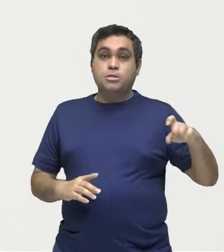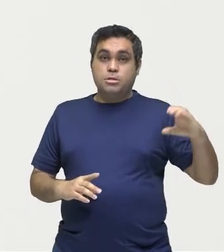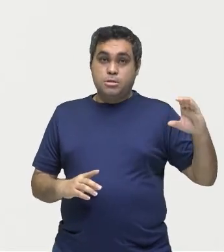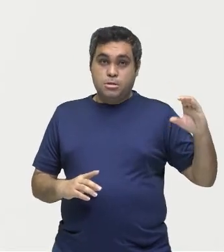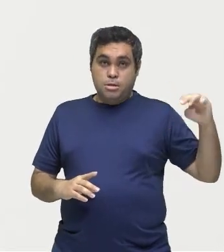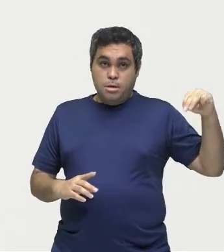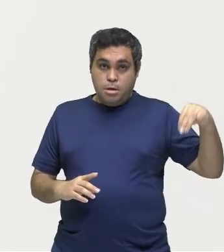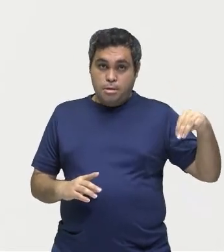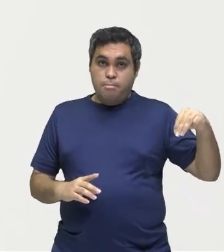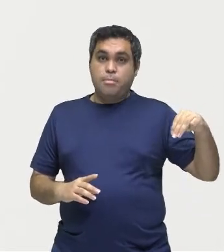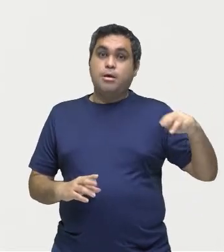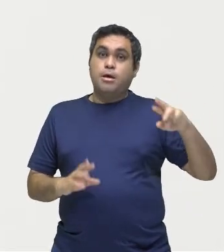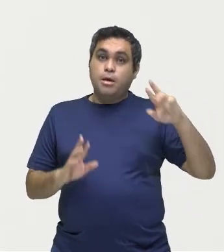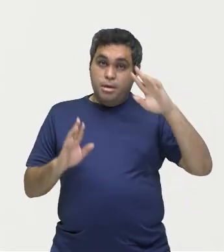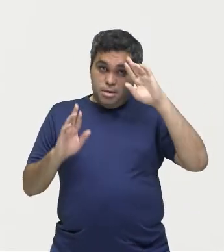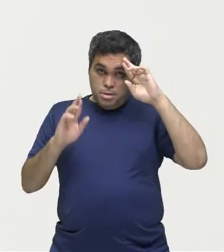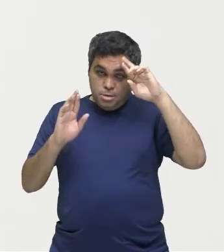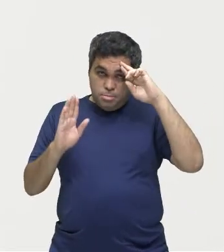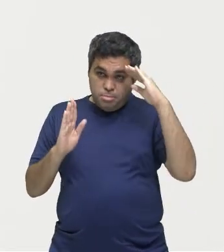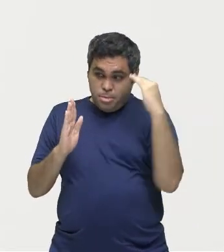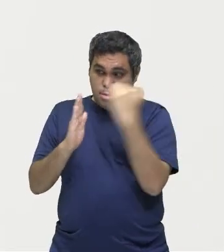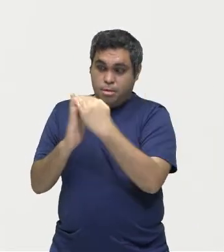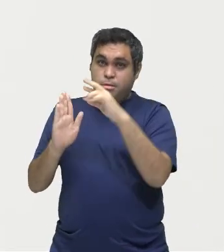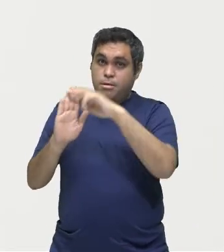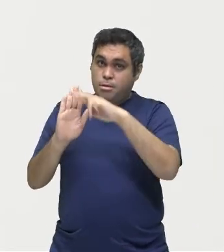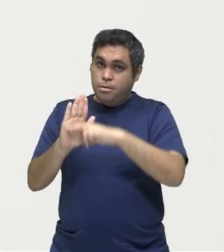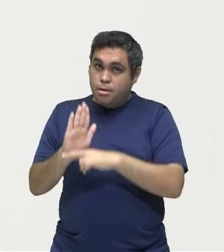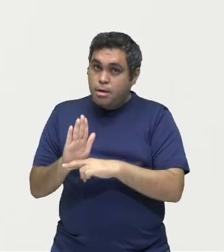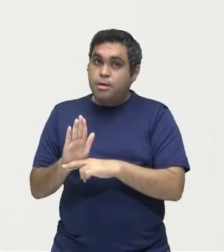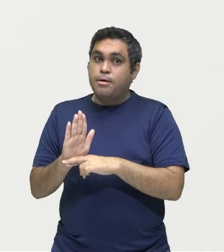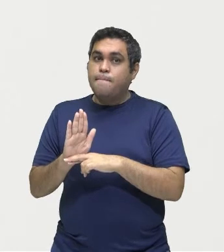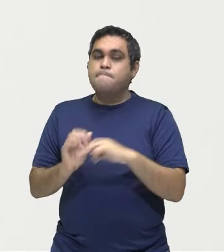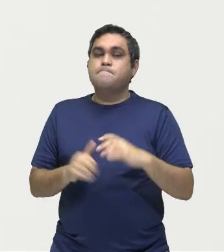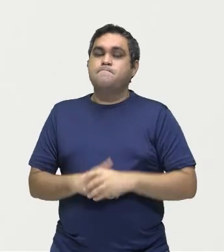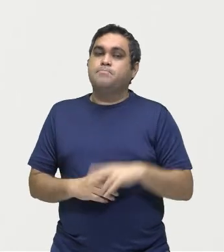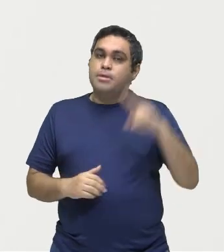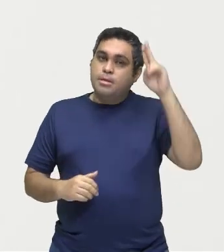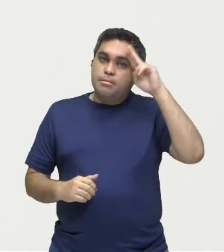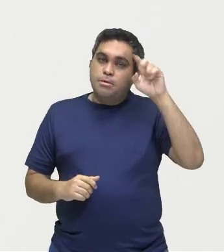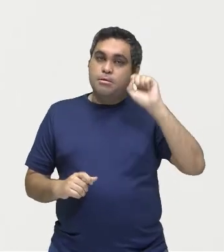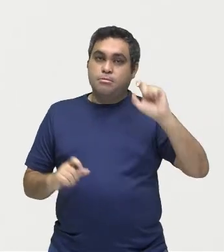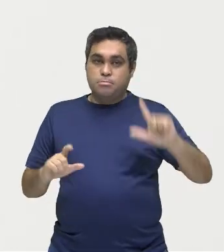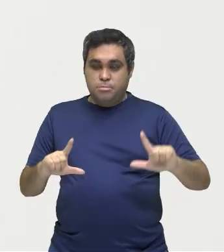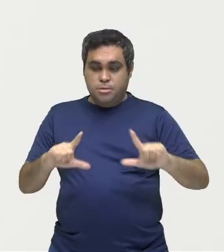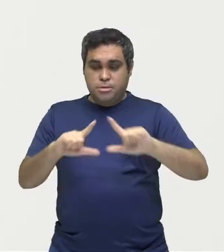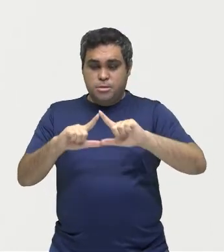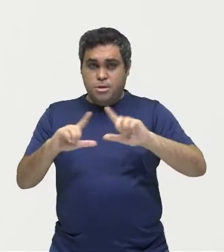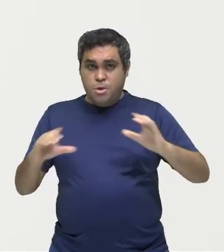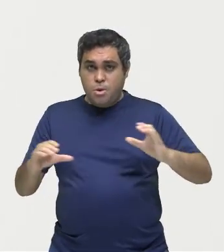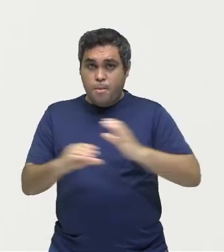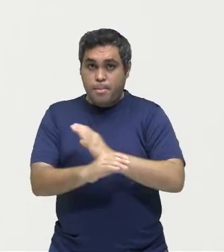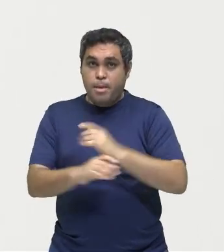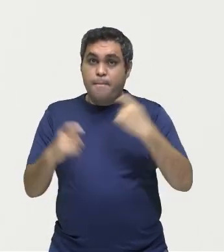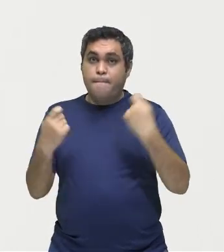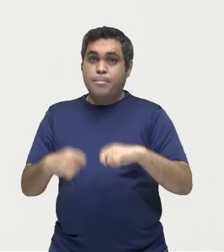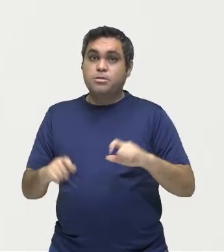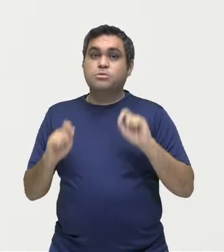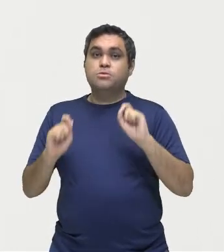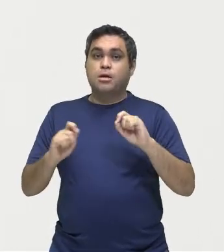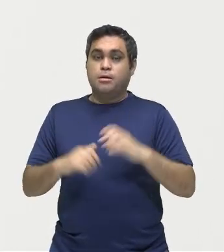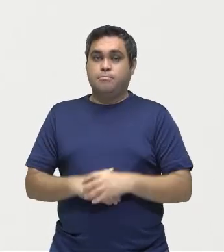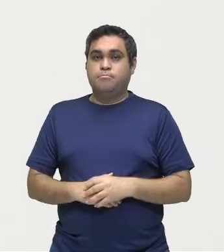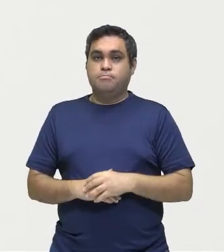condição de existência. Vale lembrar que, para que um triângulo possa ser formado, é necessário que